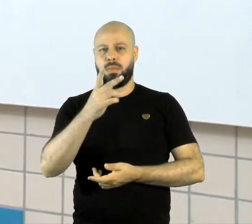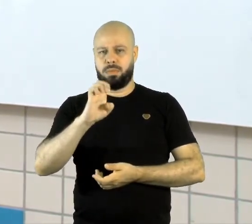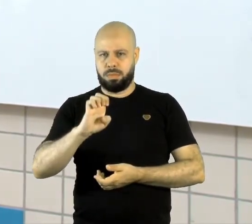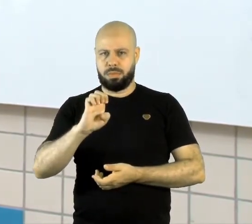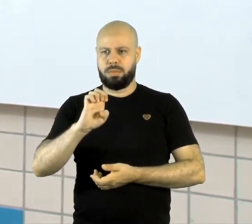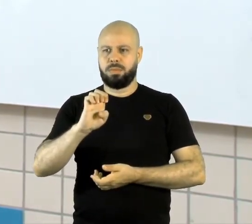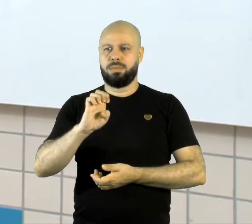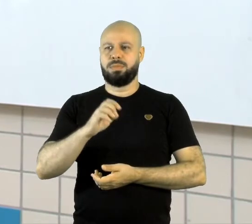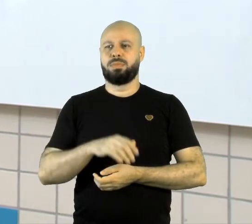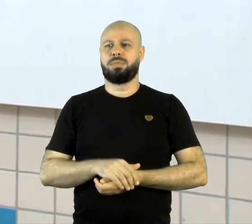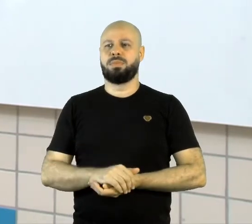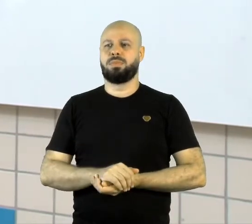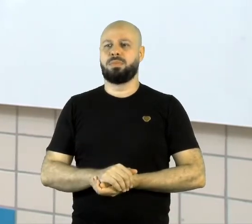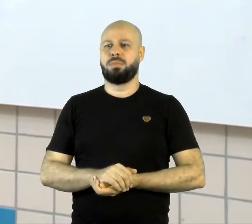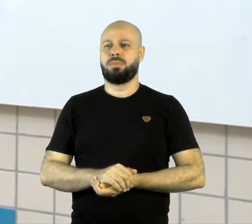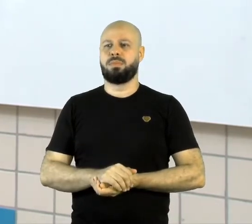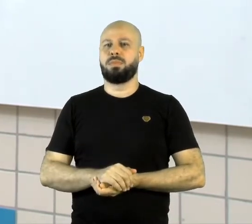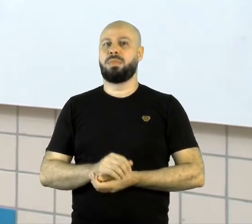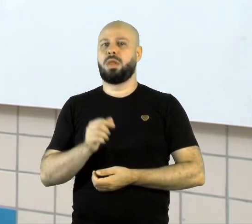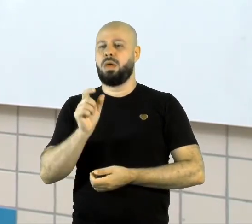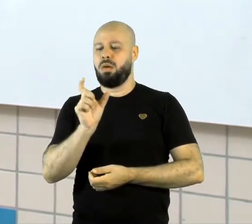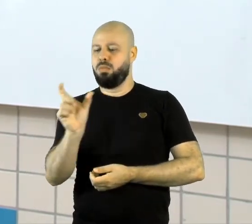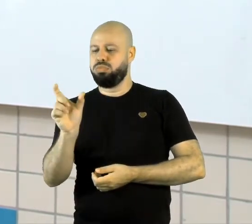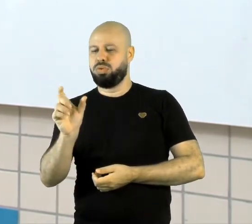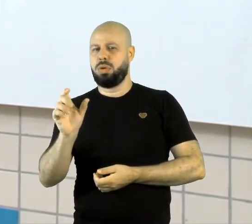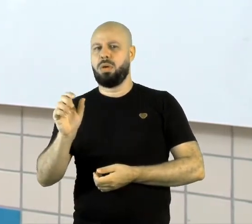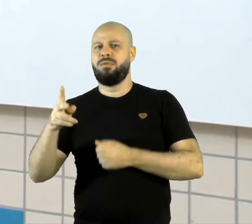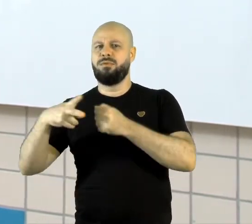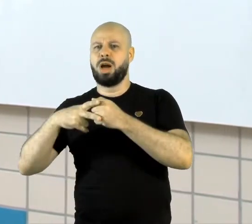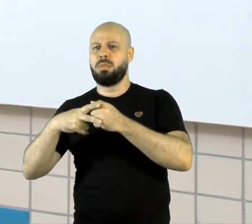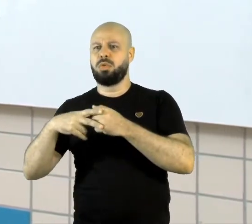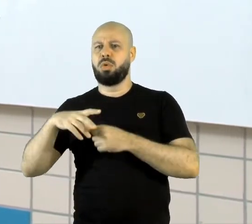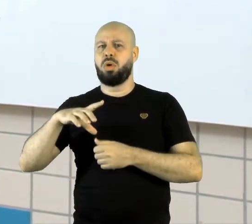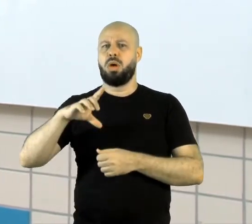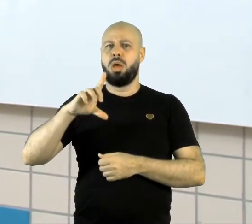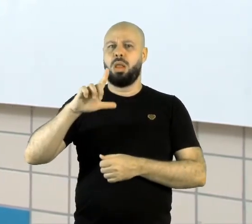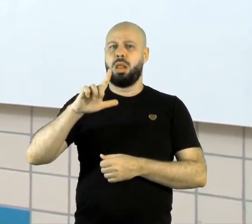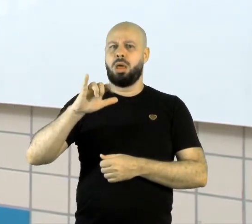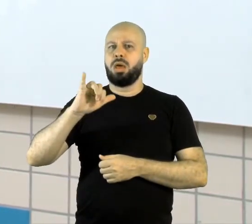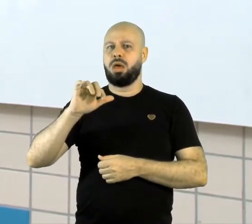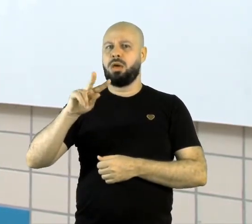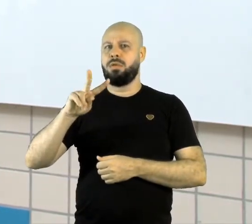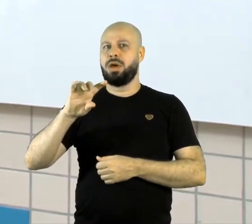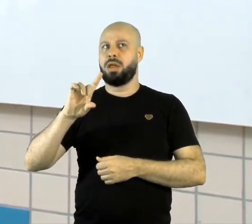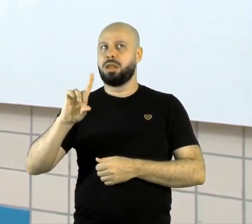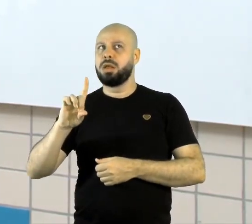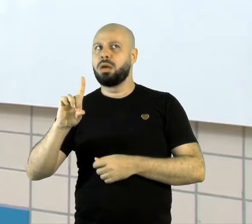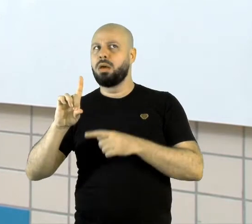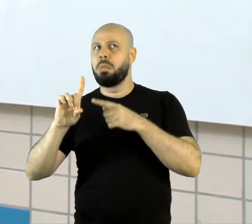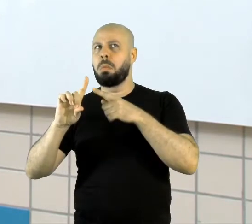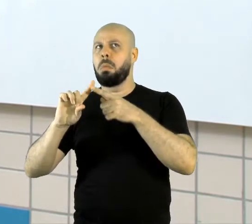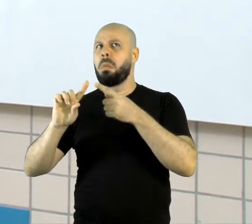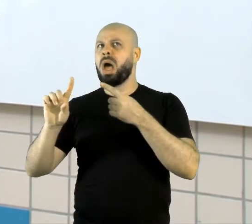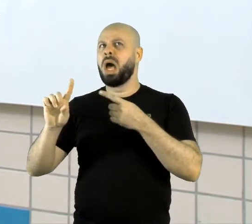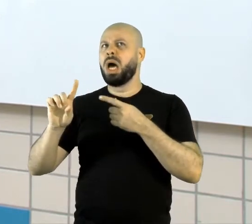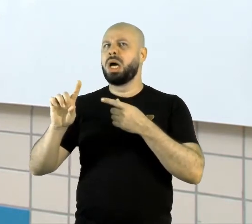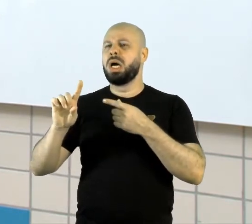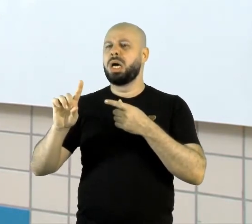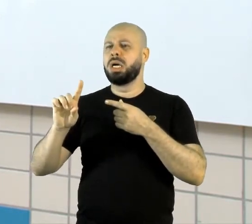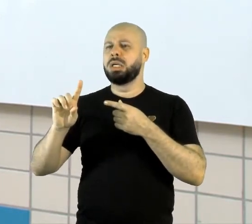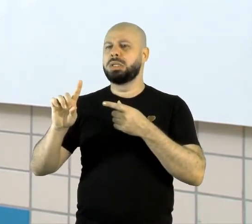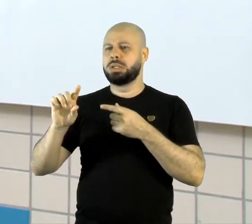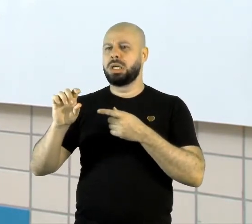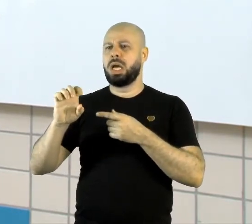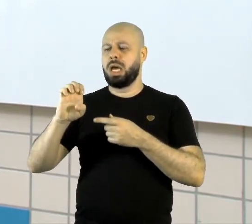he, ok? Lived. Percebam, ok? Preterition, percebam que o lived aqui ele